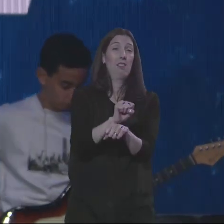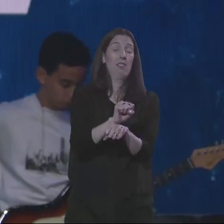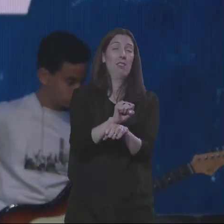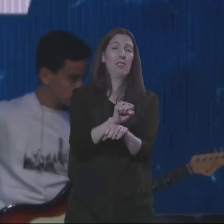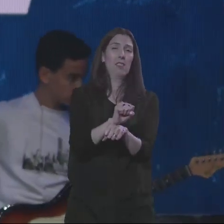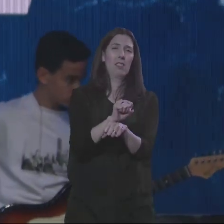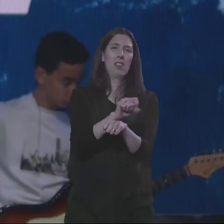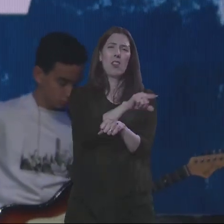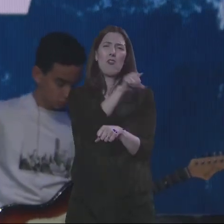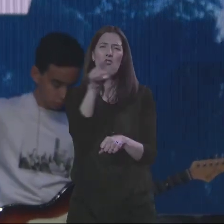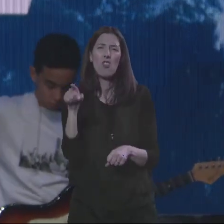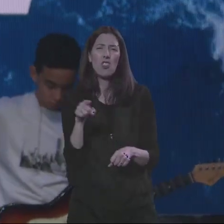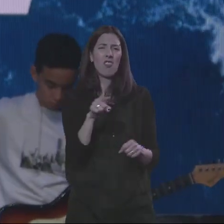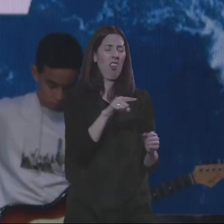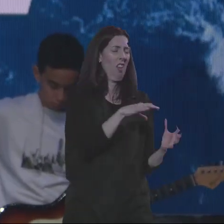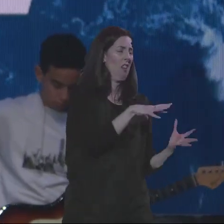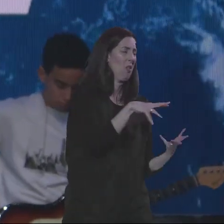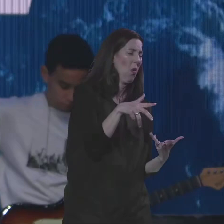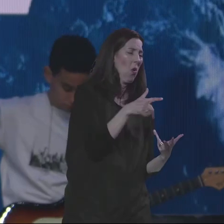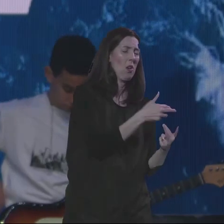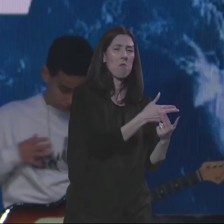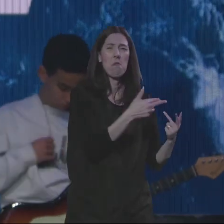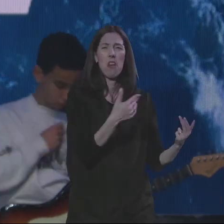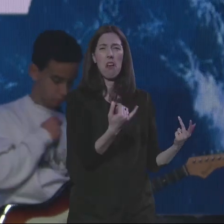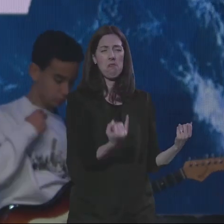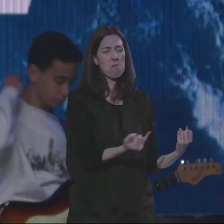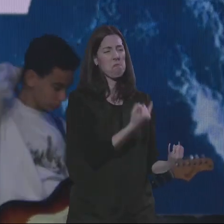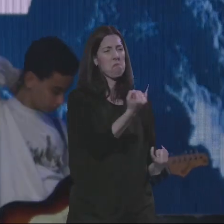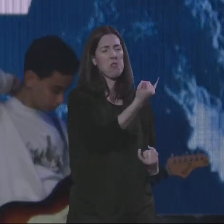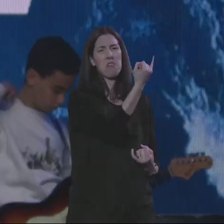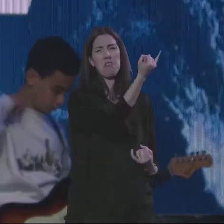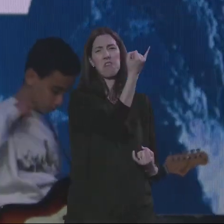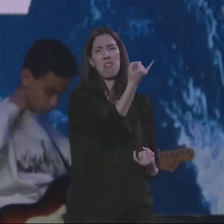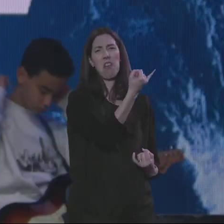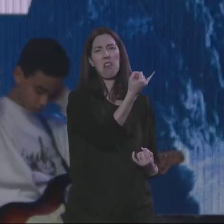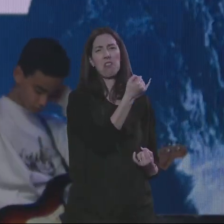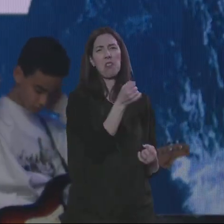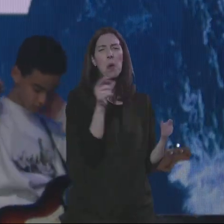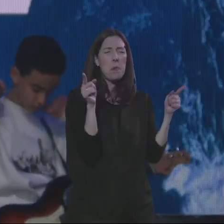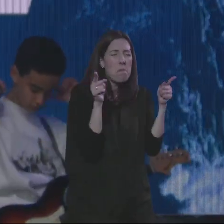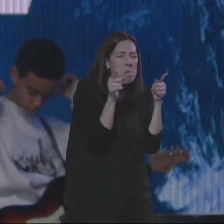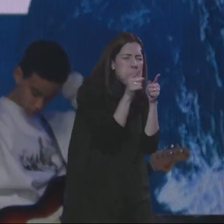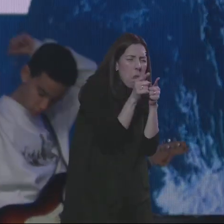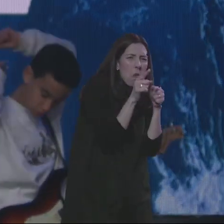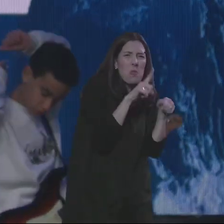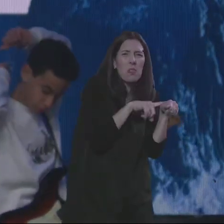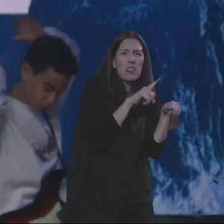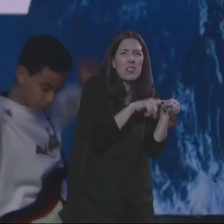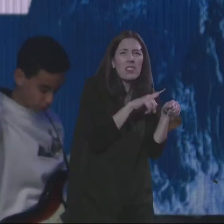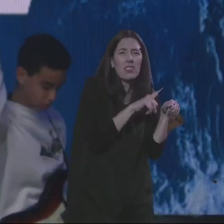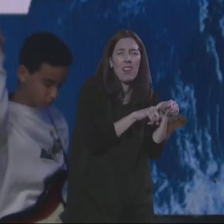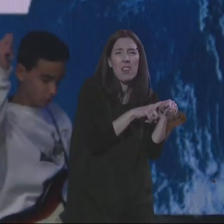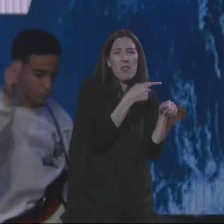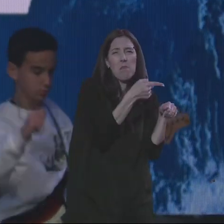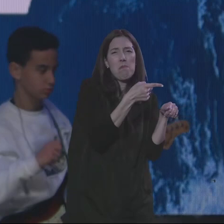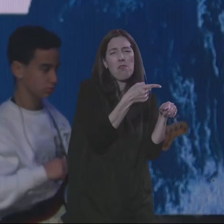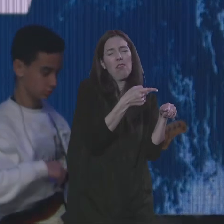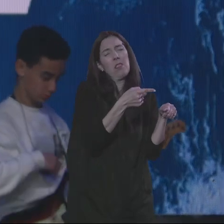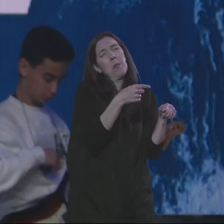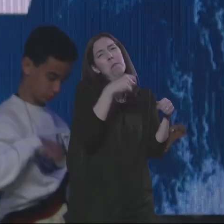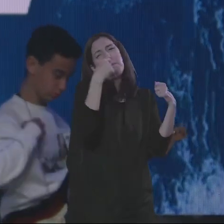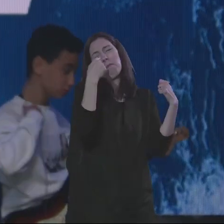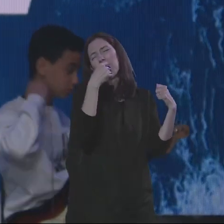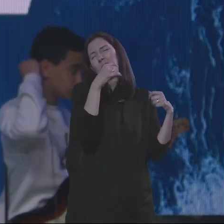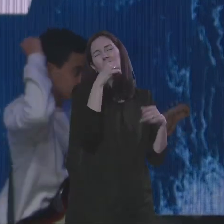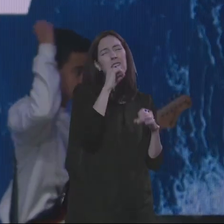e está se importando com um pequeno espaço de prazeres que não valem a pena perto da salvação em Cristo,